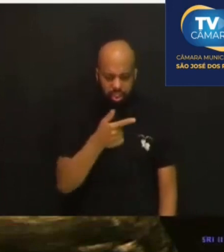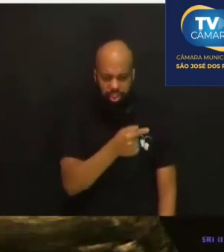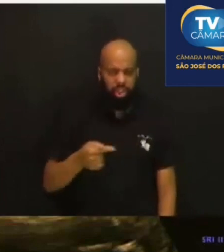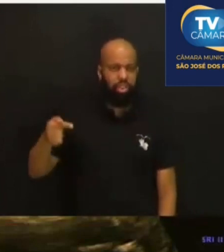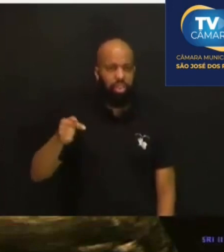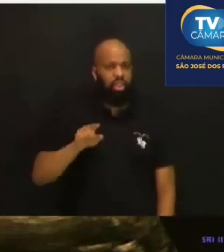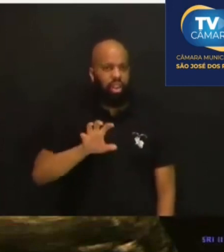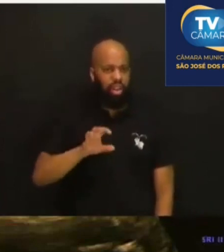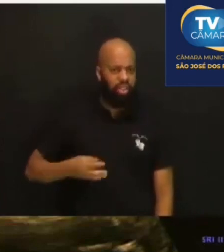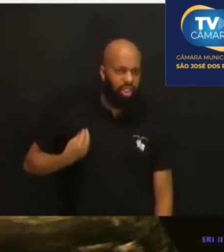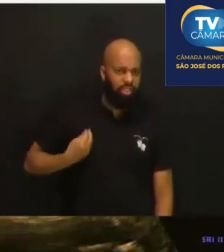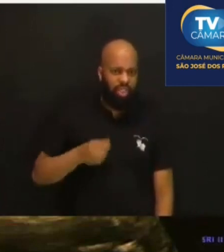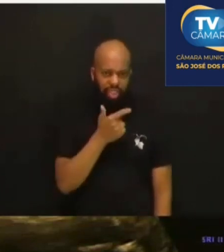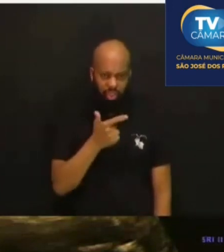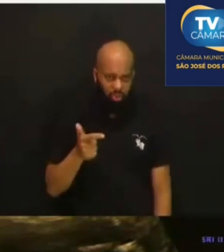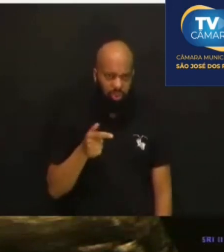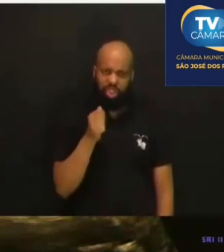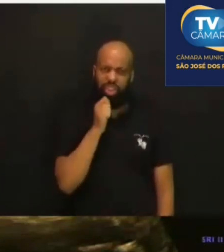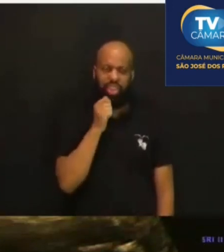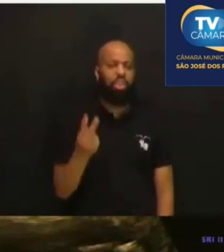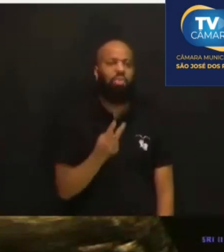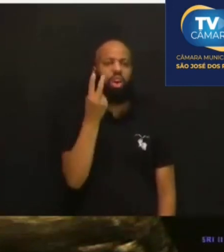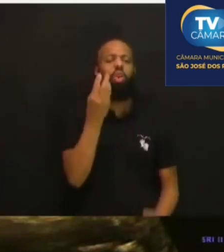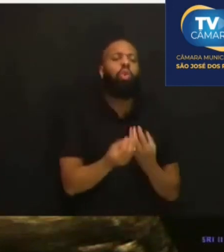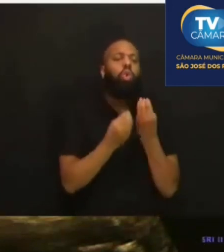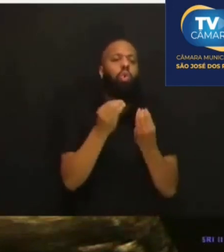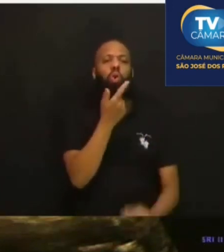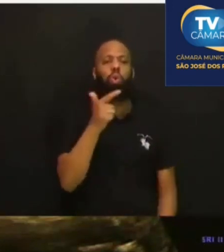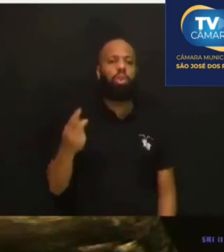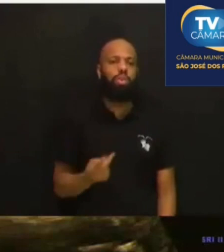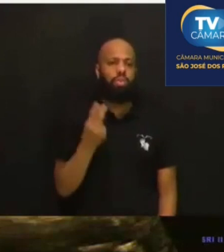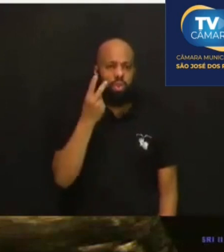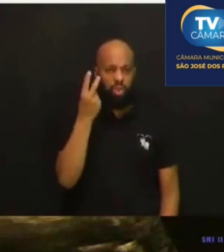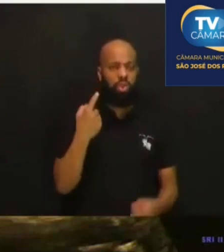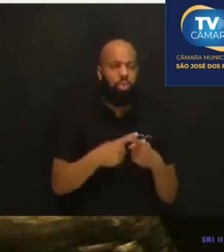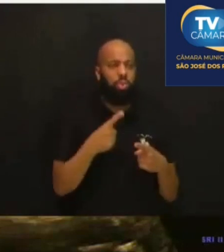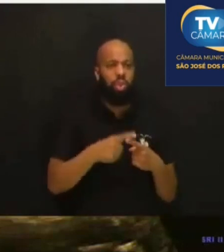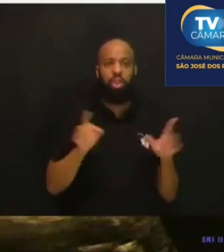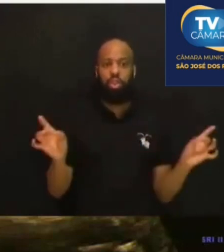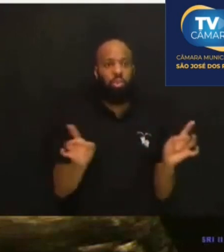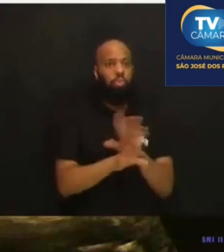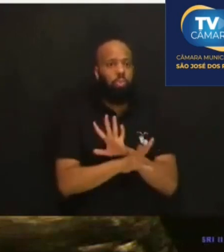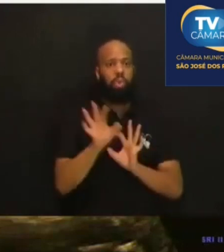essa vida ainda não tem o seu valor? Como que não tem o seu valor? Ele está pronto.